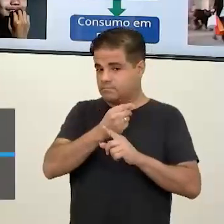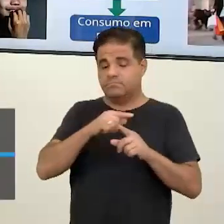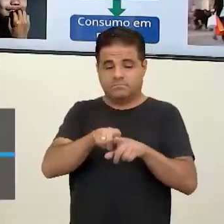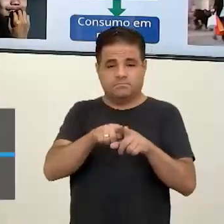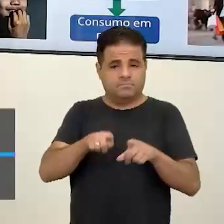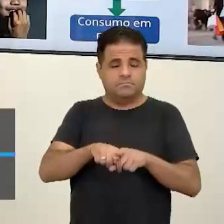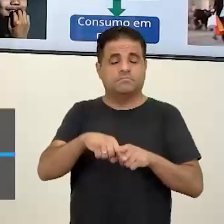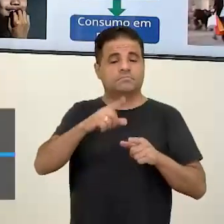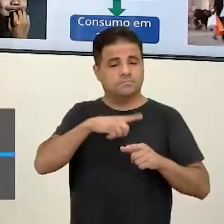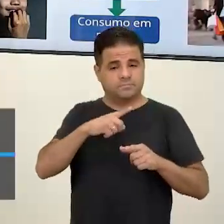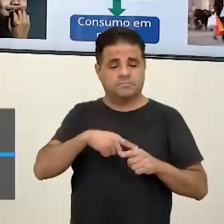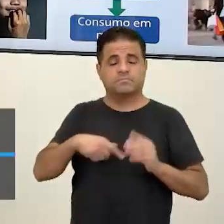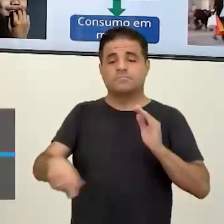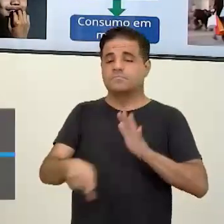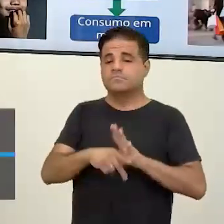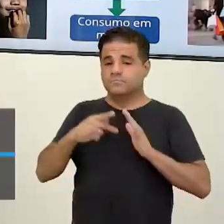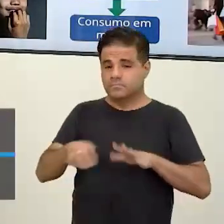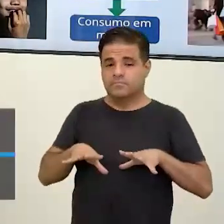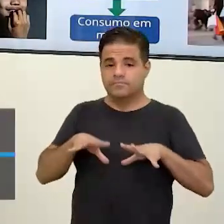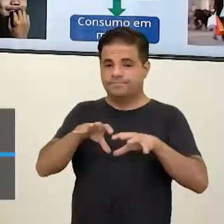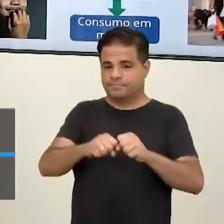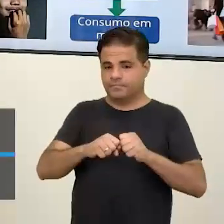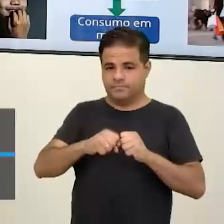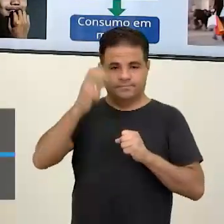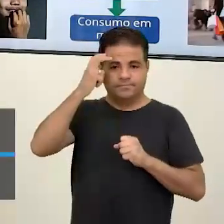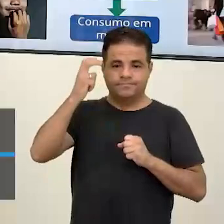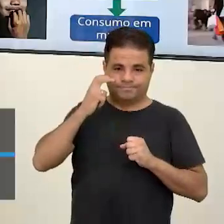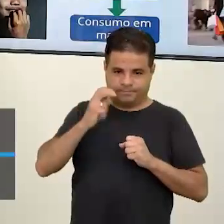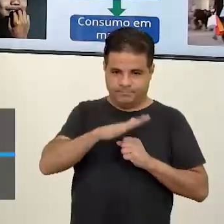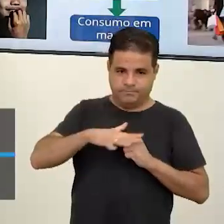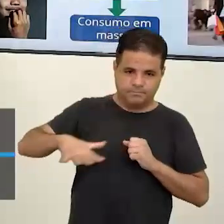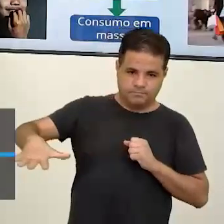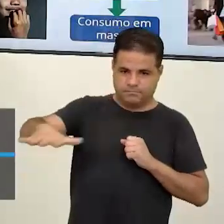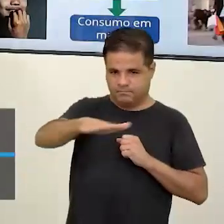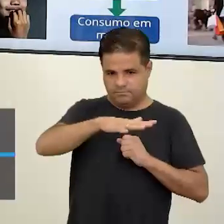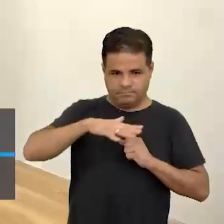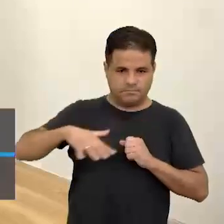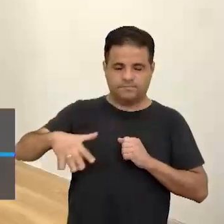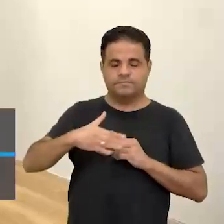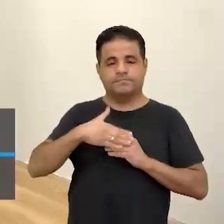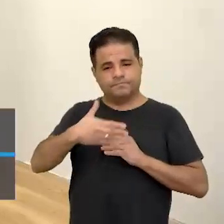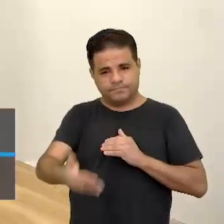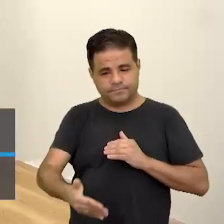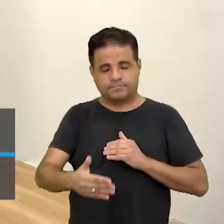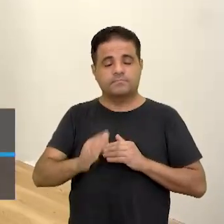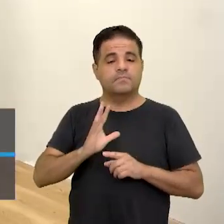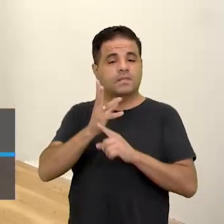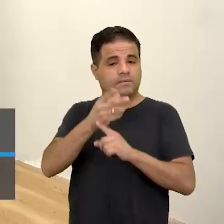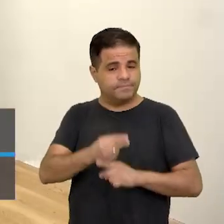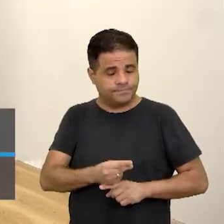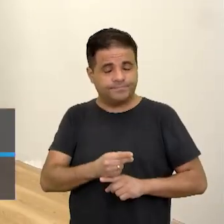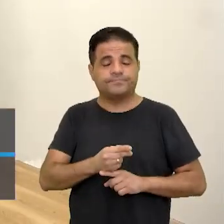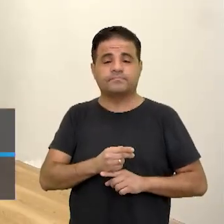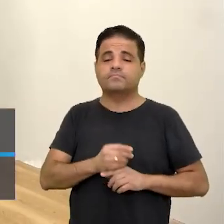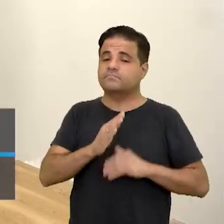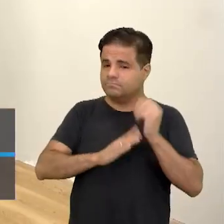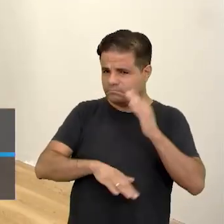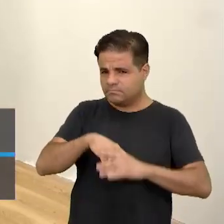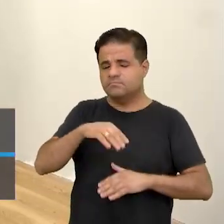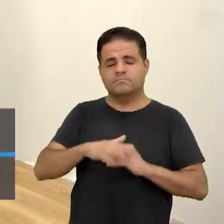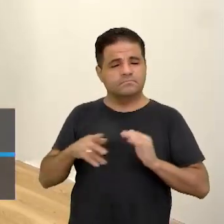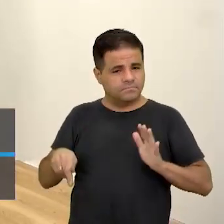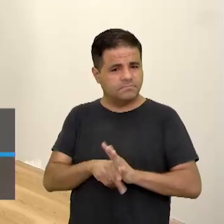artística, né, que também é apropriada pela cultura de massa, porque a cultura de massa é quando a arte, a cultura, ela